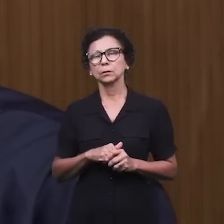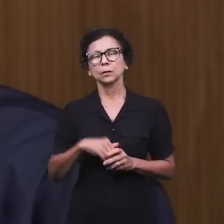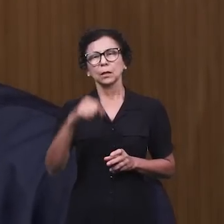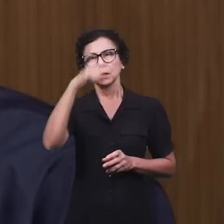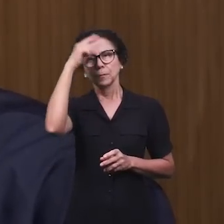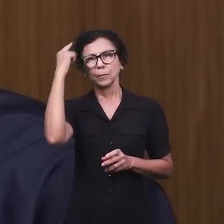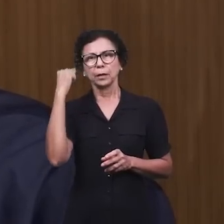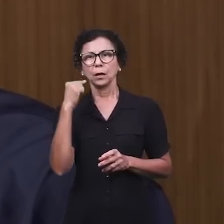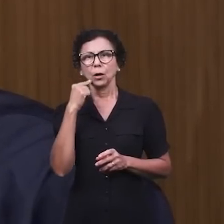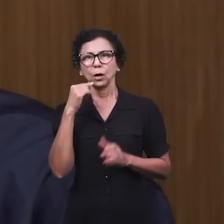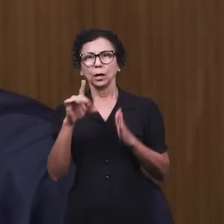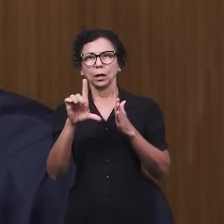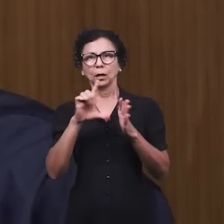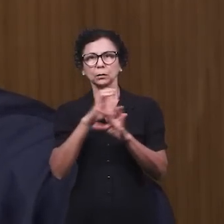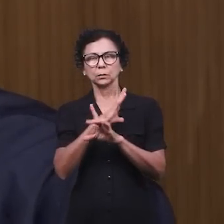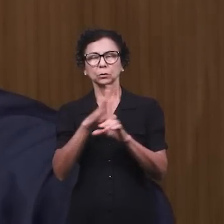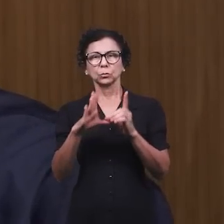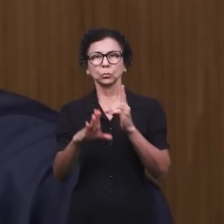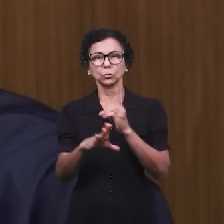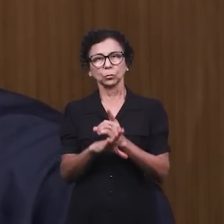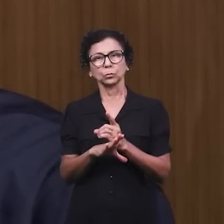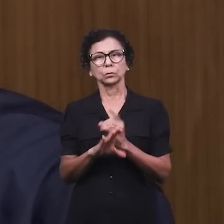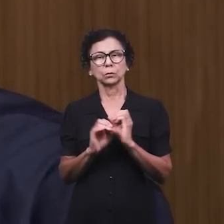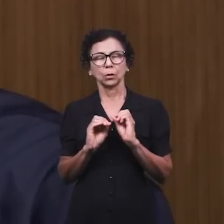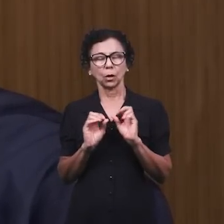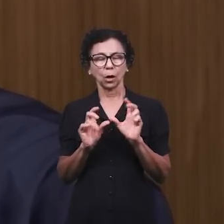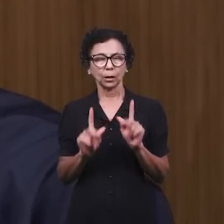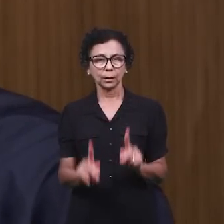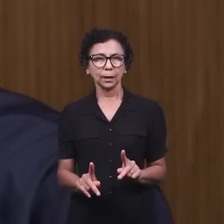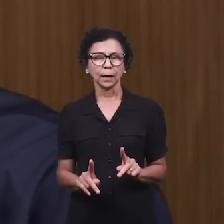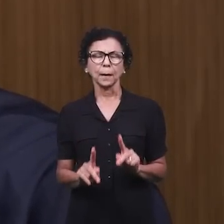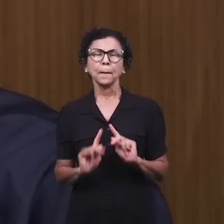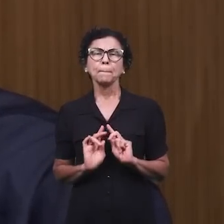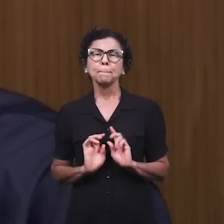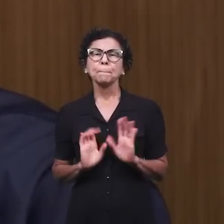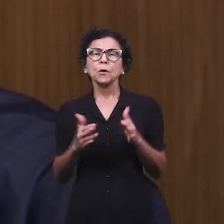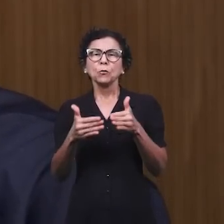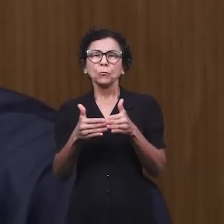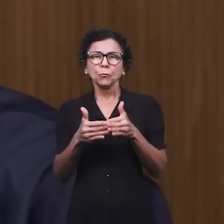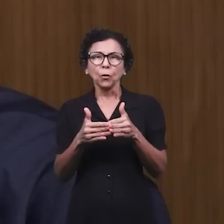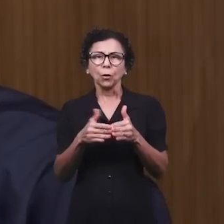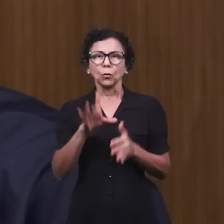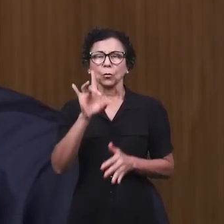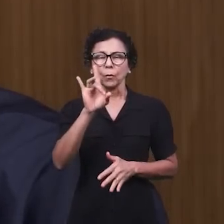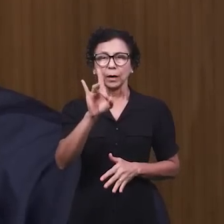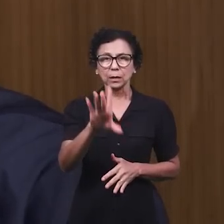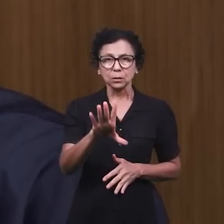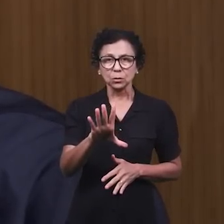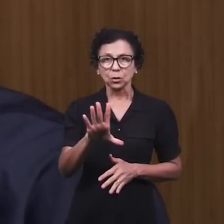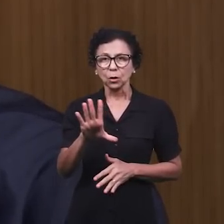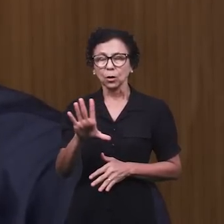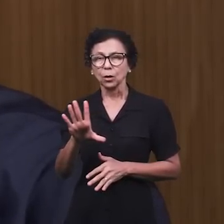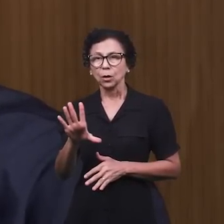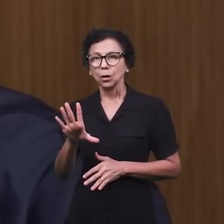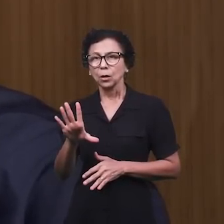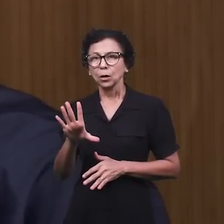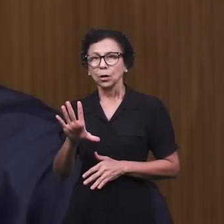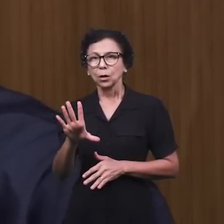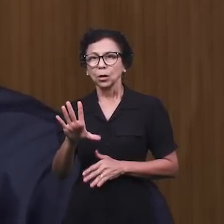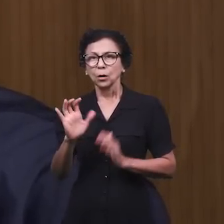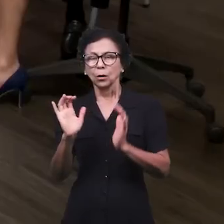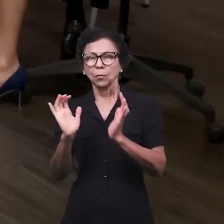culto, e eu queria saber se esse culto profético ele é para todos os irmãos da igreja ou apenas para aqueles que têm função e são usados em dons